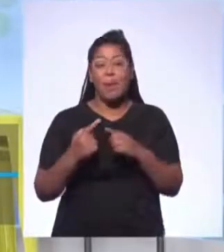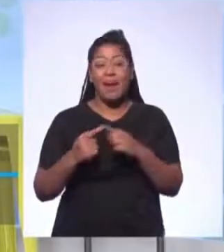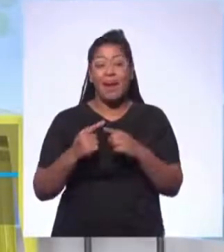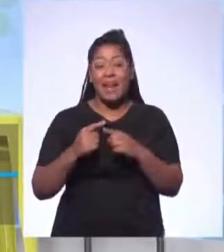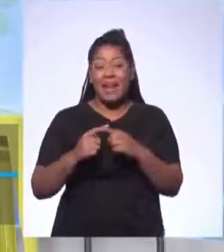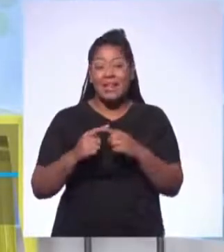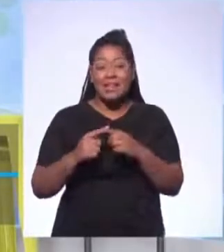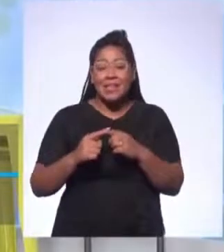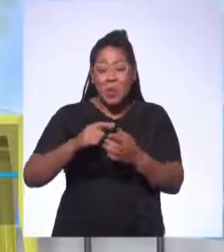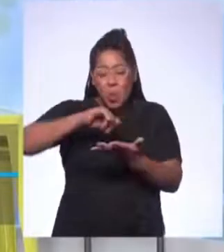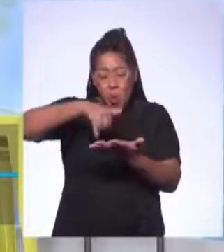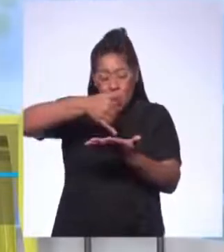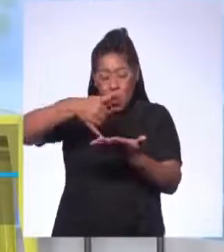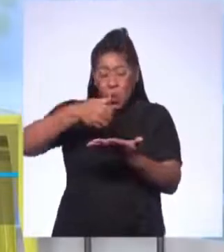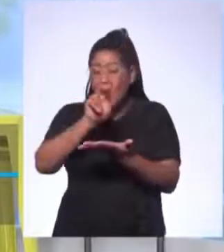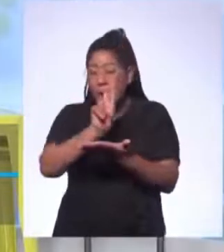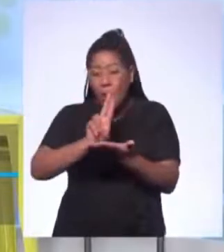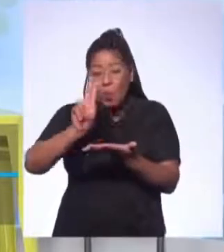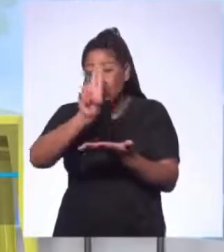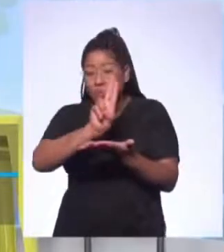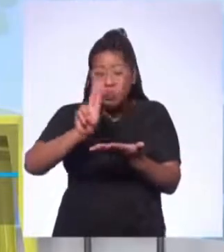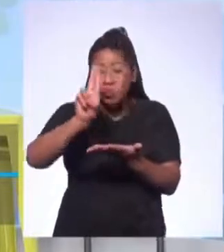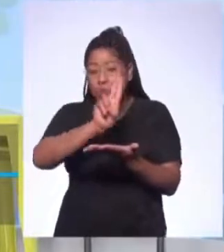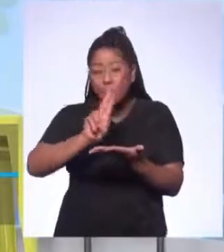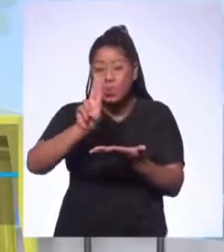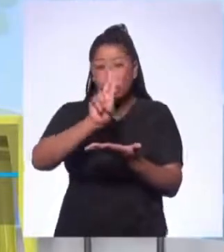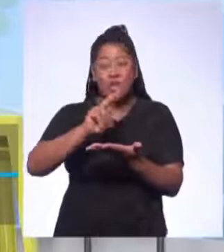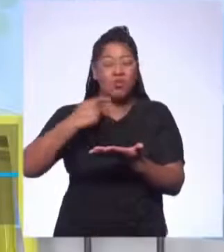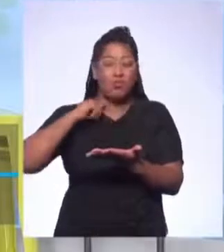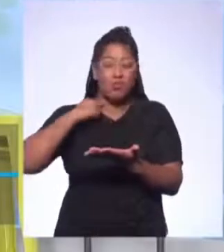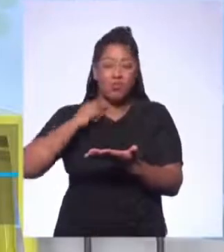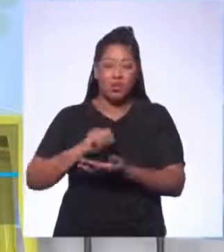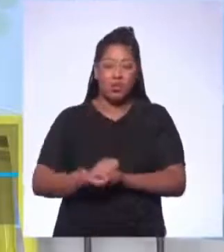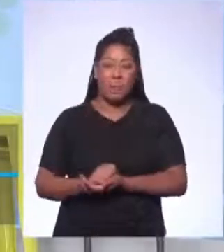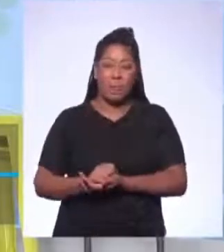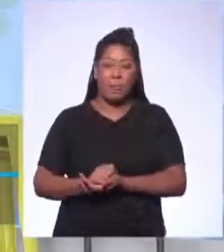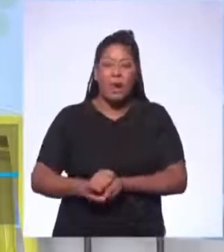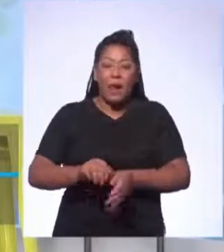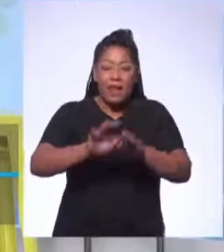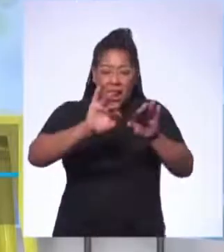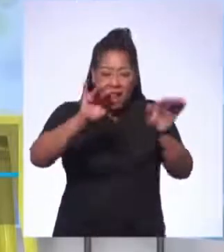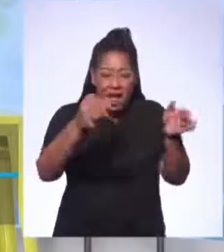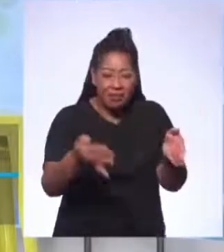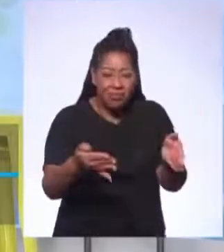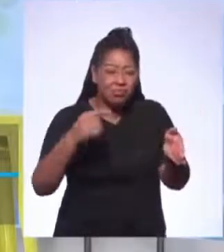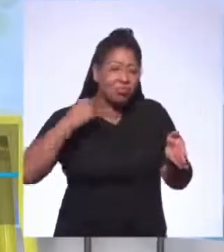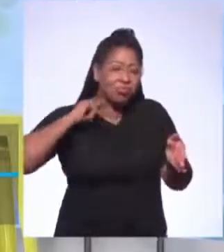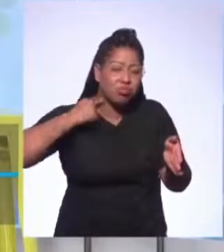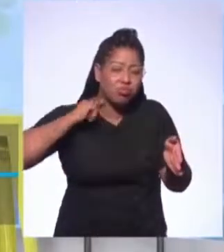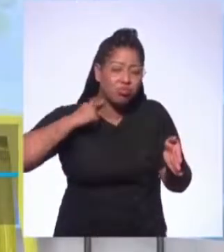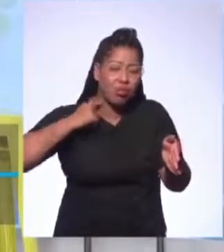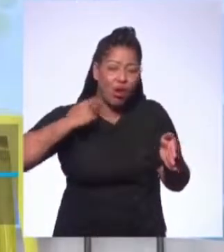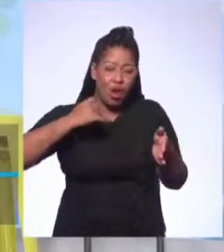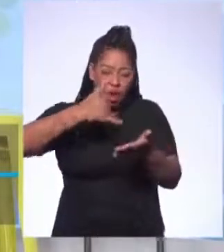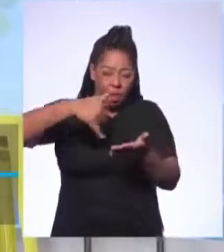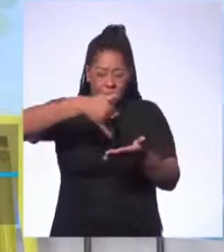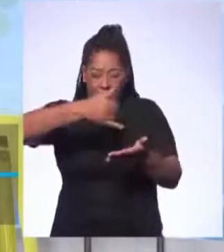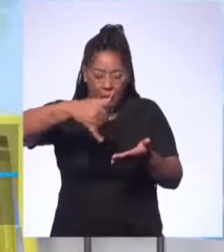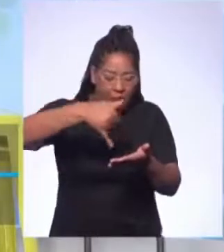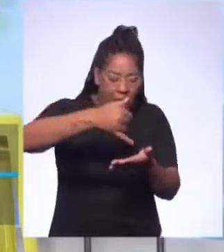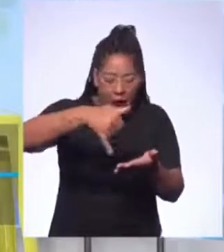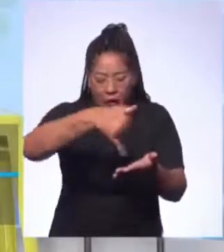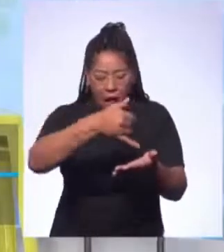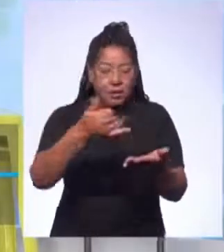óleo e descartam o óleo na rede de esgoto. Então vai contaminando e aí você tem um grande problema